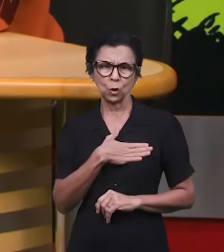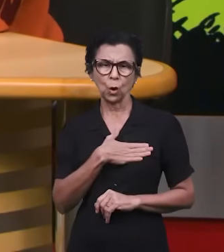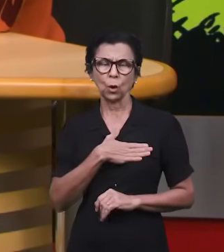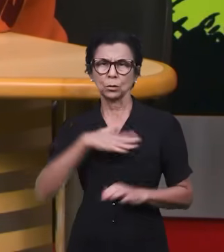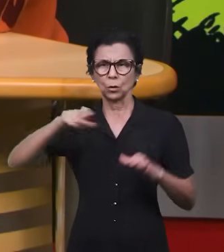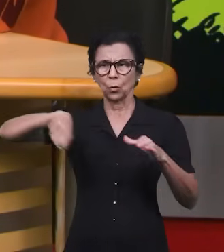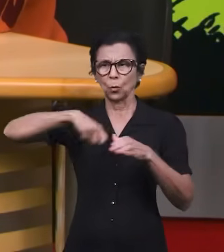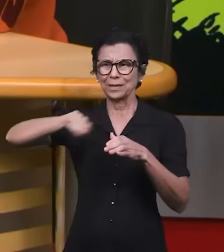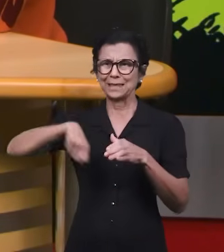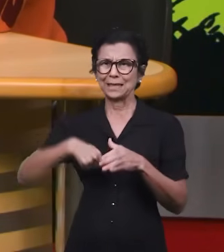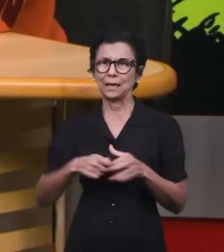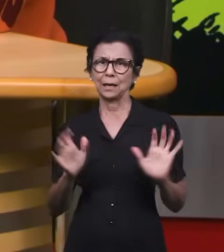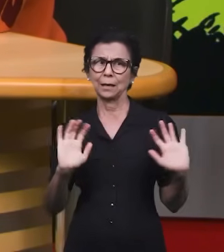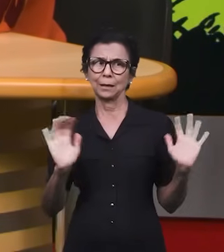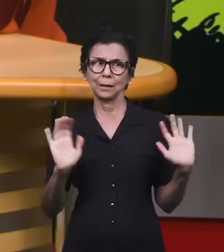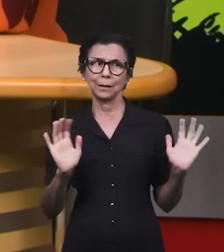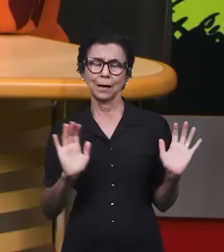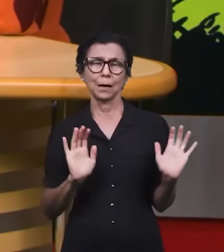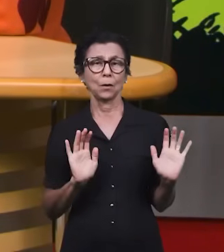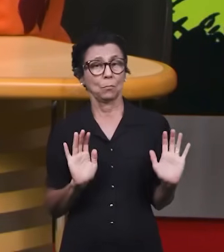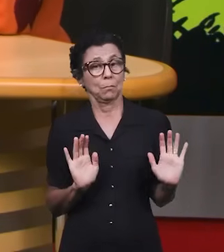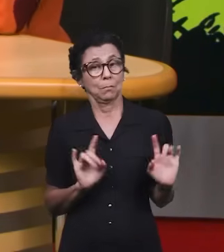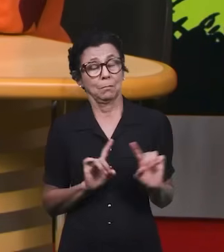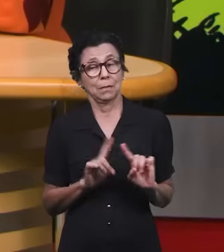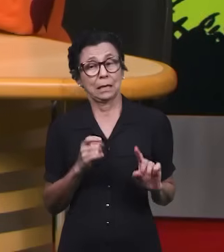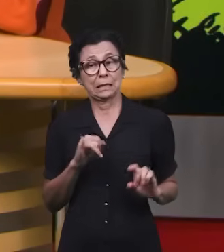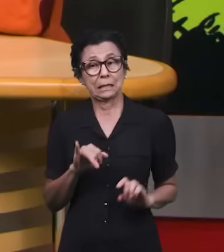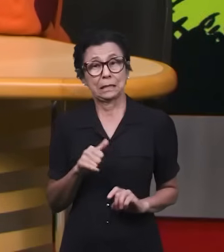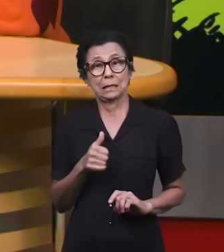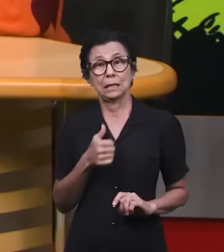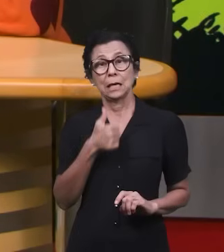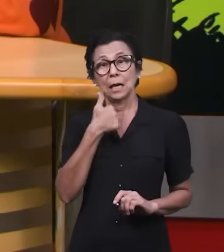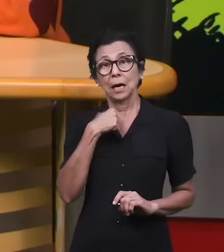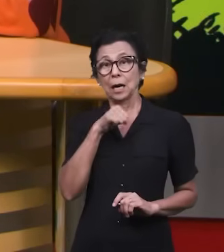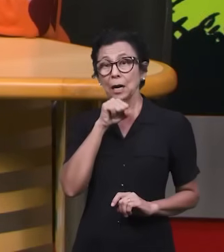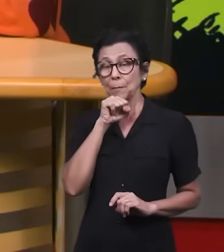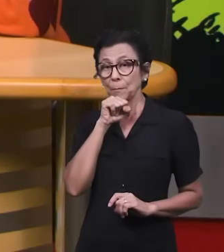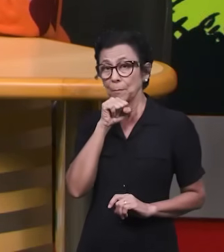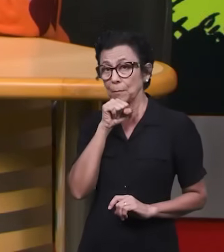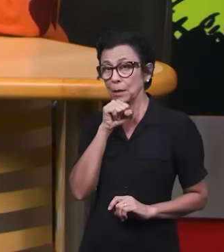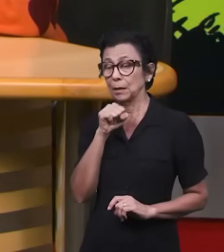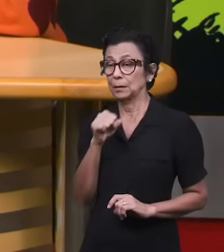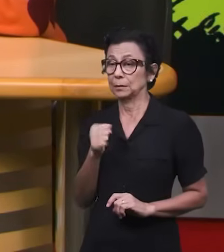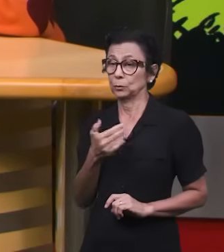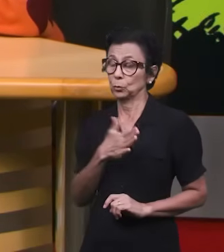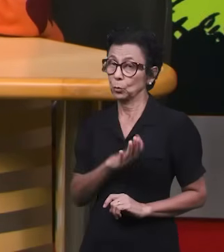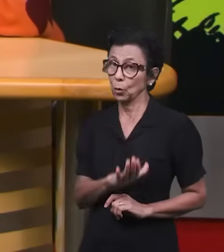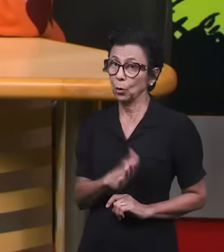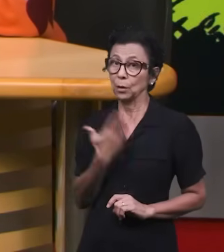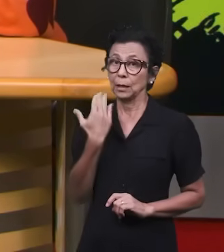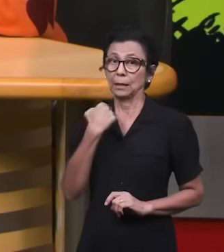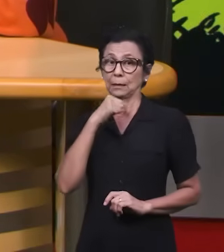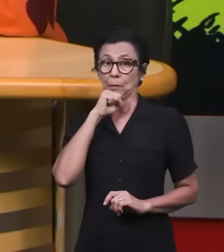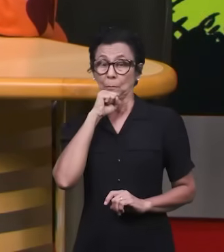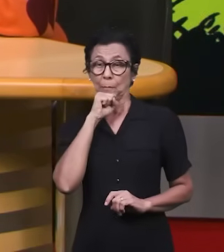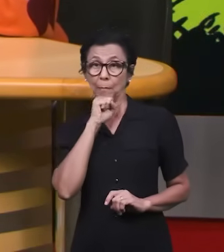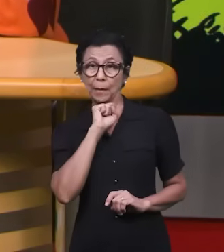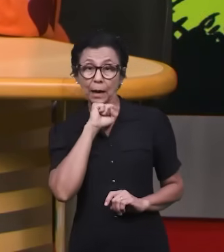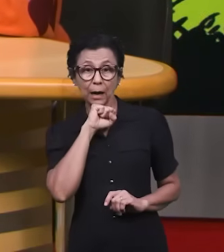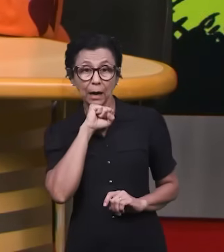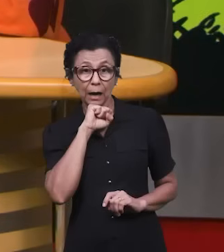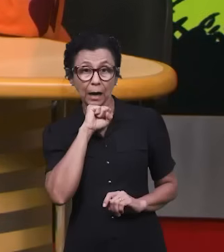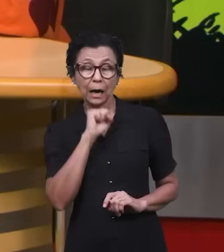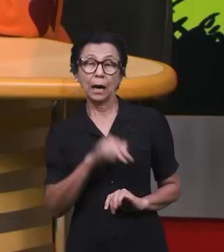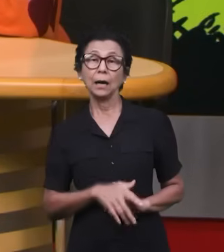tem a mãe, tem o pai, não é? É o lúdico, é o estar junto, é fazer um bolo, não é? Fazer o bolo. E